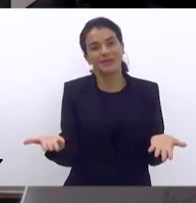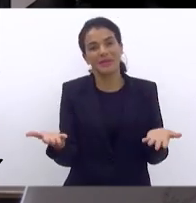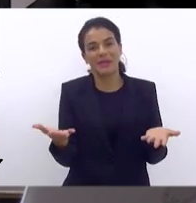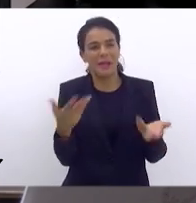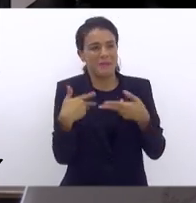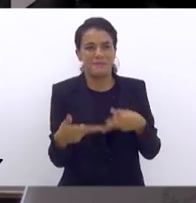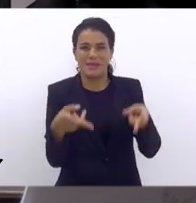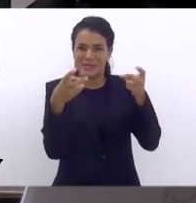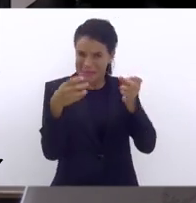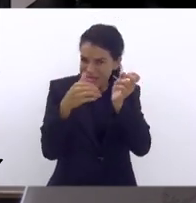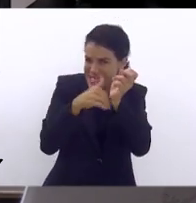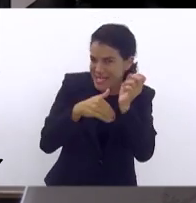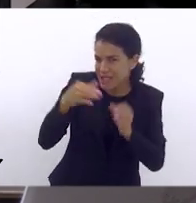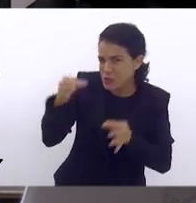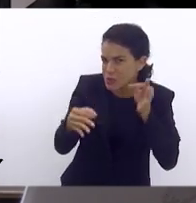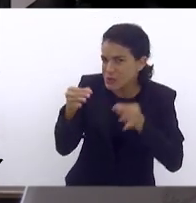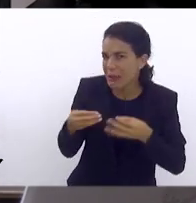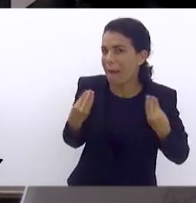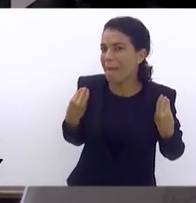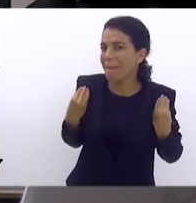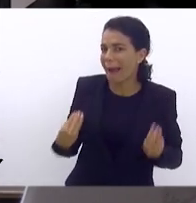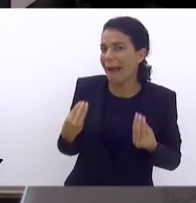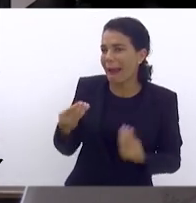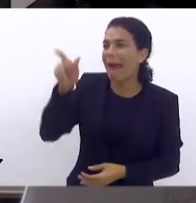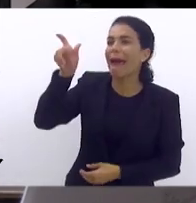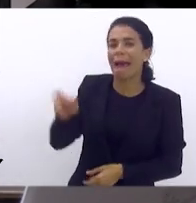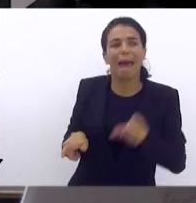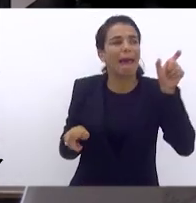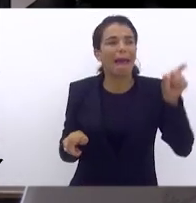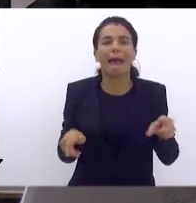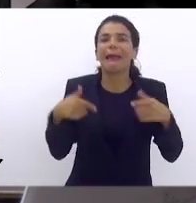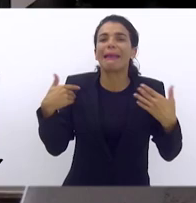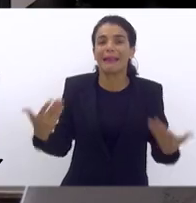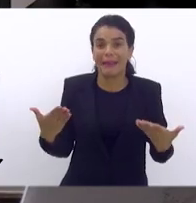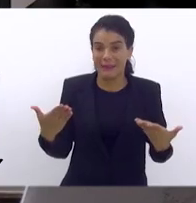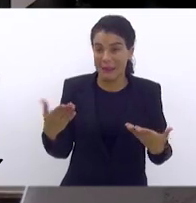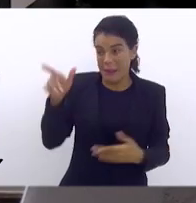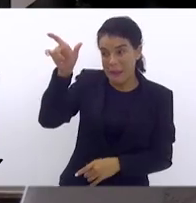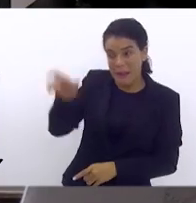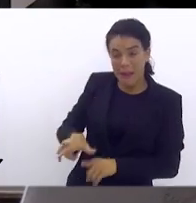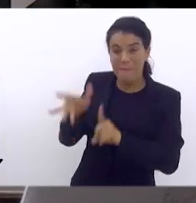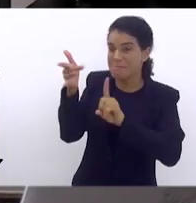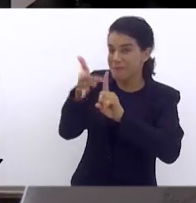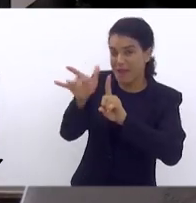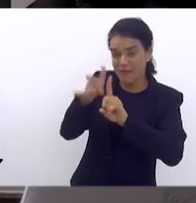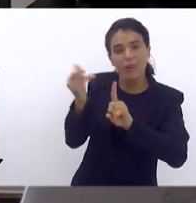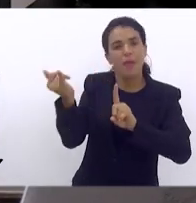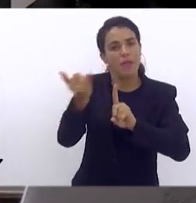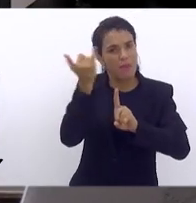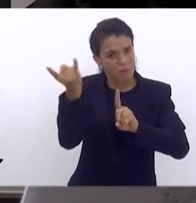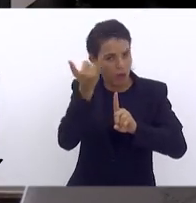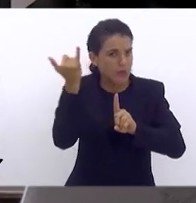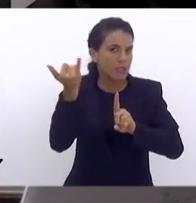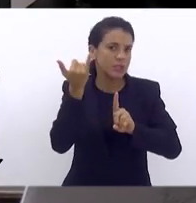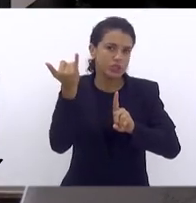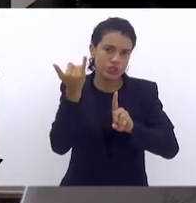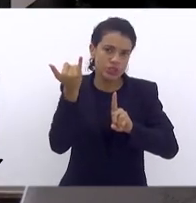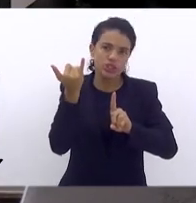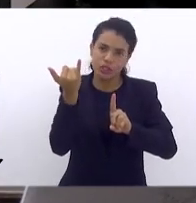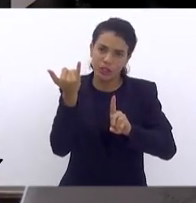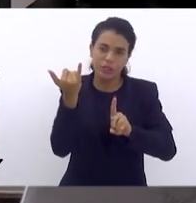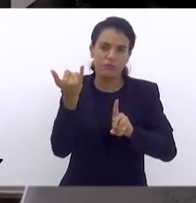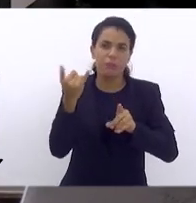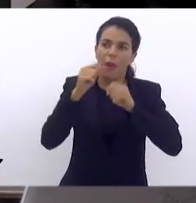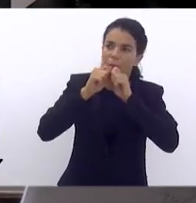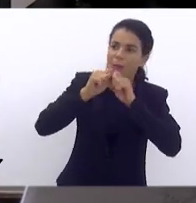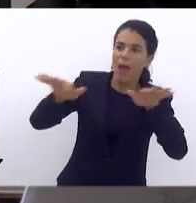que a gente percebe que é segredo de justiça para quem porque para vítima é importante que o caso sai assim fosse